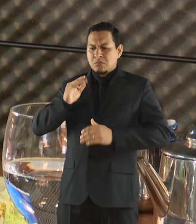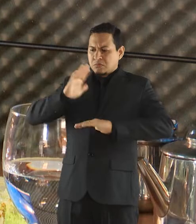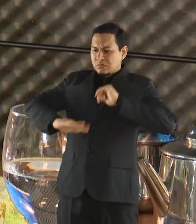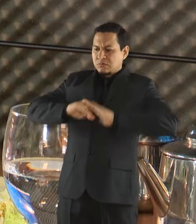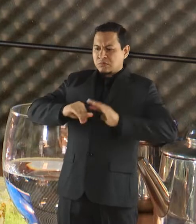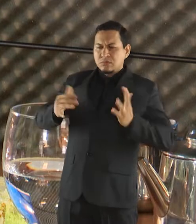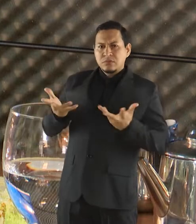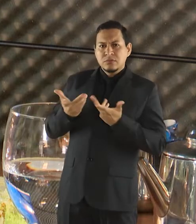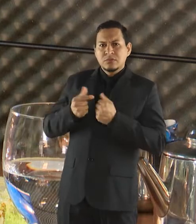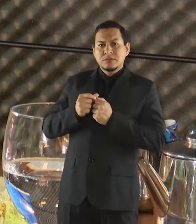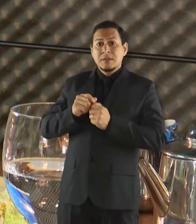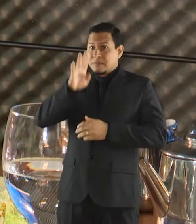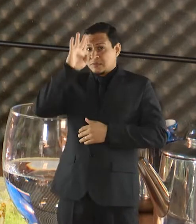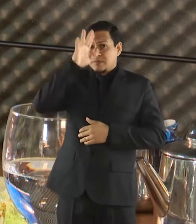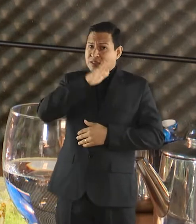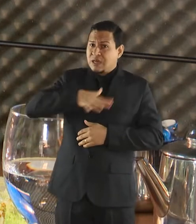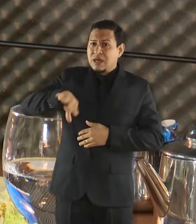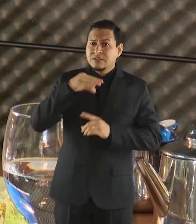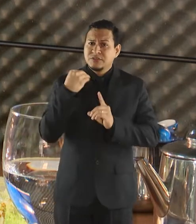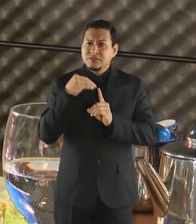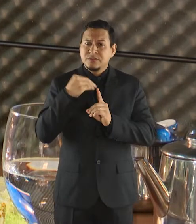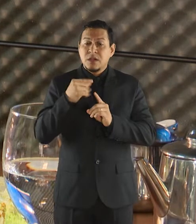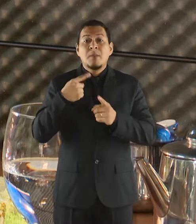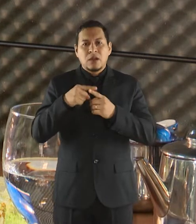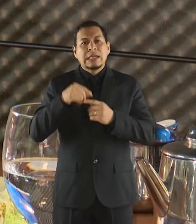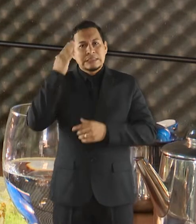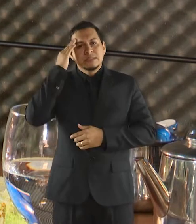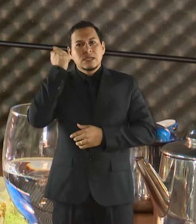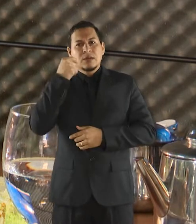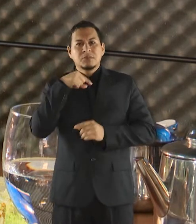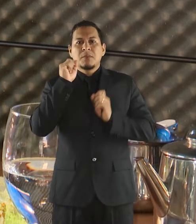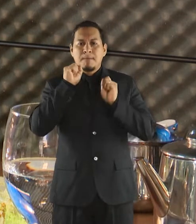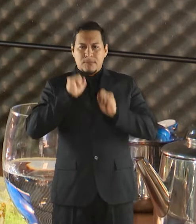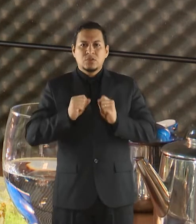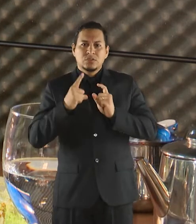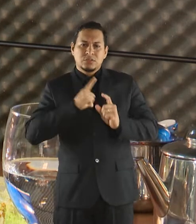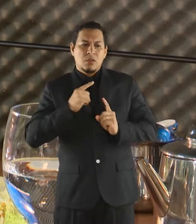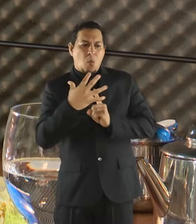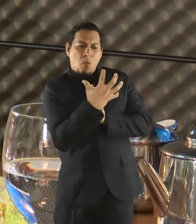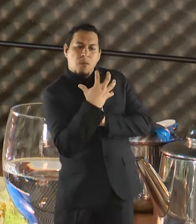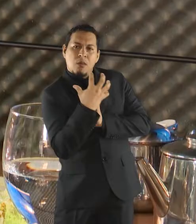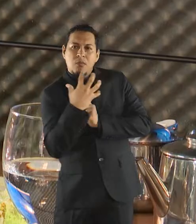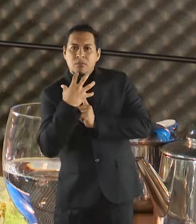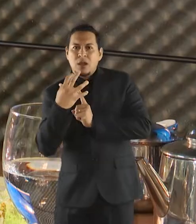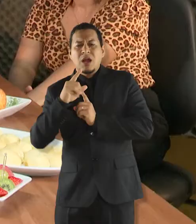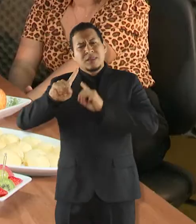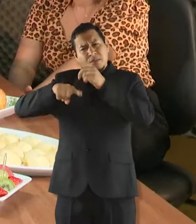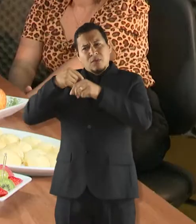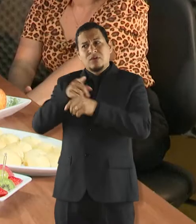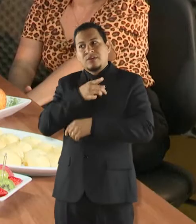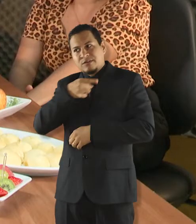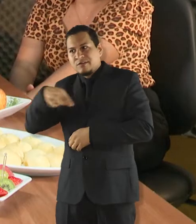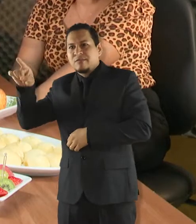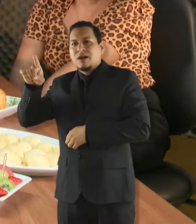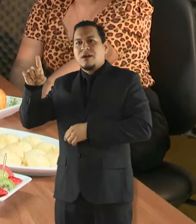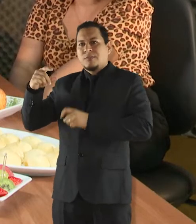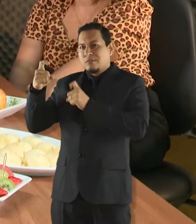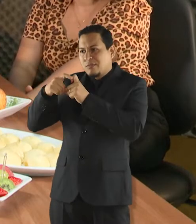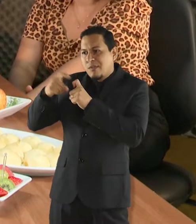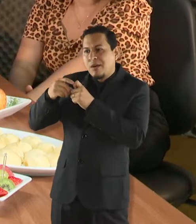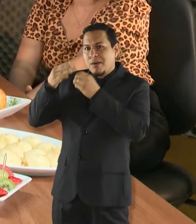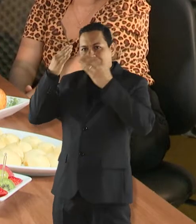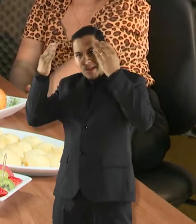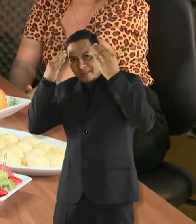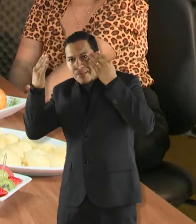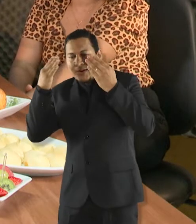as vulnerabilidades, ele em algum momento da tua vida, ele te impacta, né? Demais. E aí a gente vai para onde? Choque, a gente vai para terapia, né? Tem que se cuidar, a